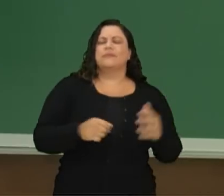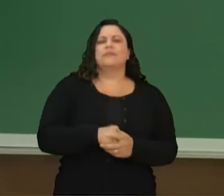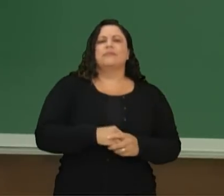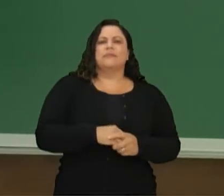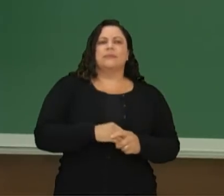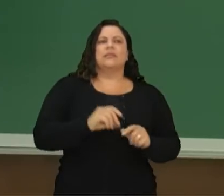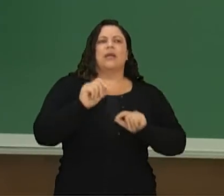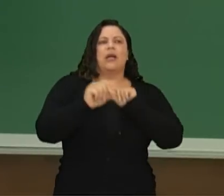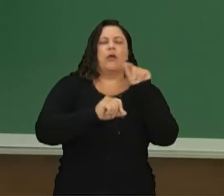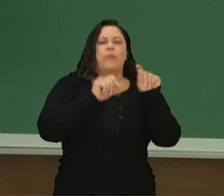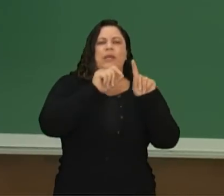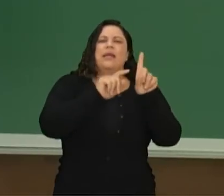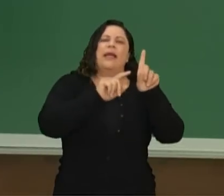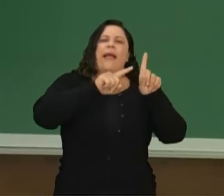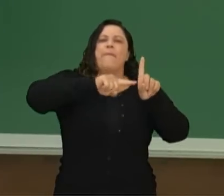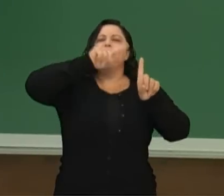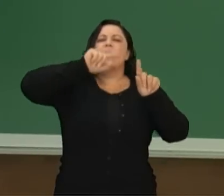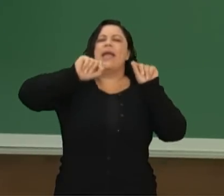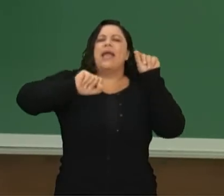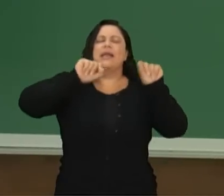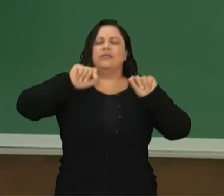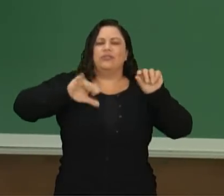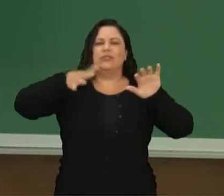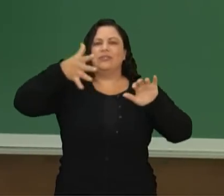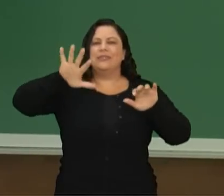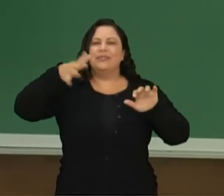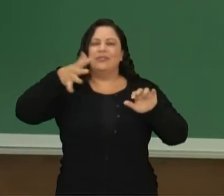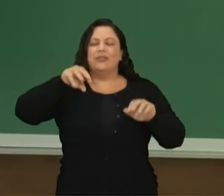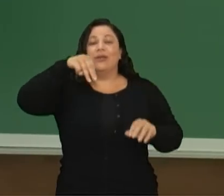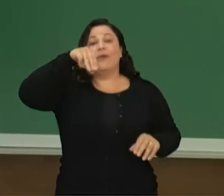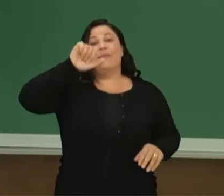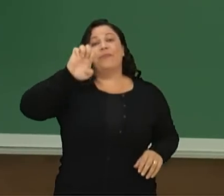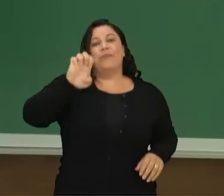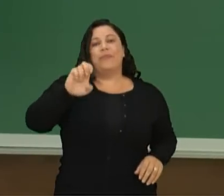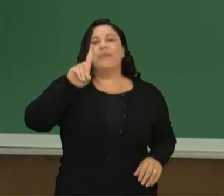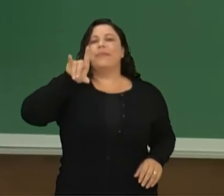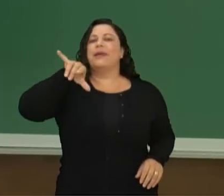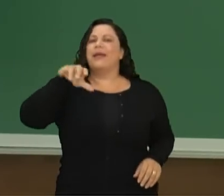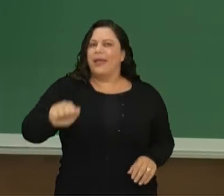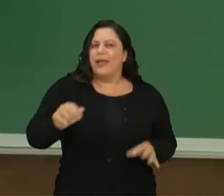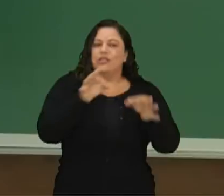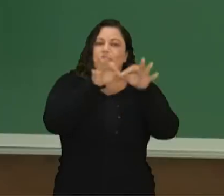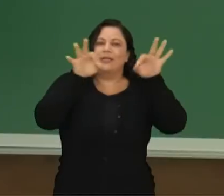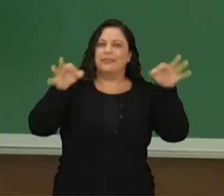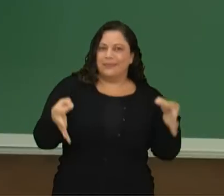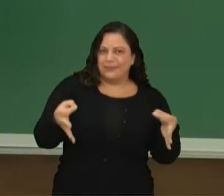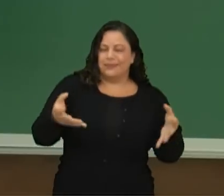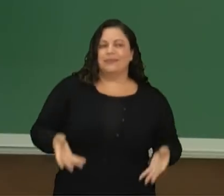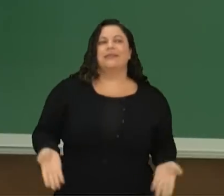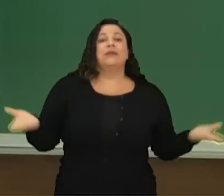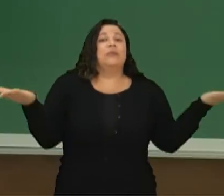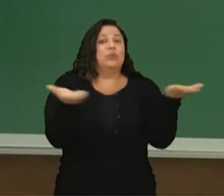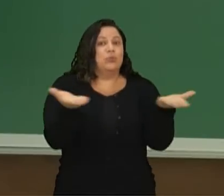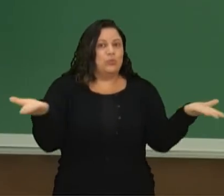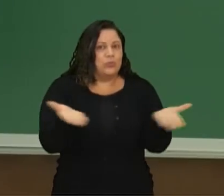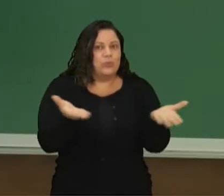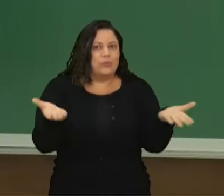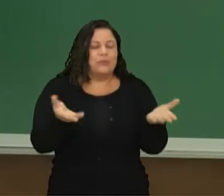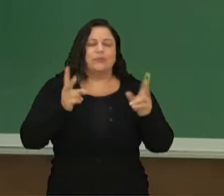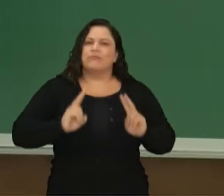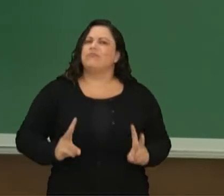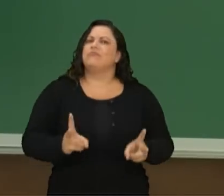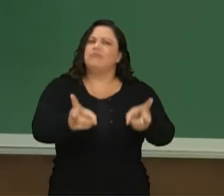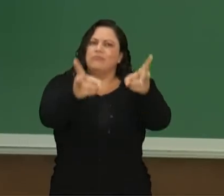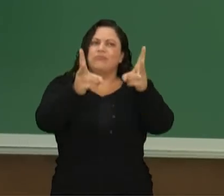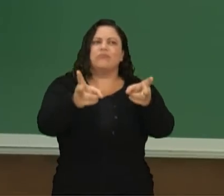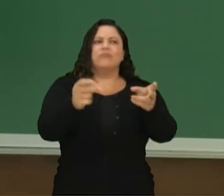de tendência central. Então, estudamos a média aritmética simples. E hoje nós vamos